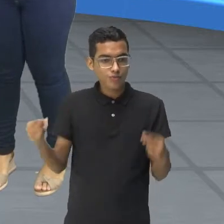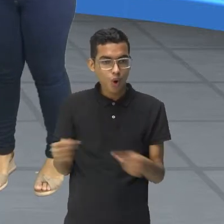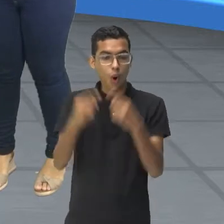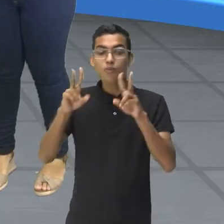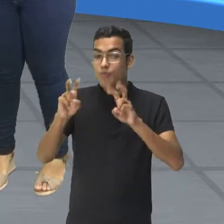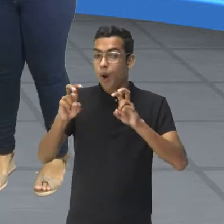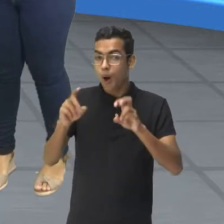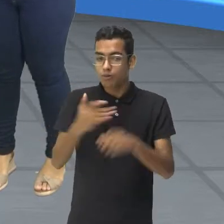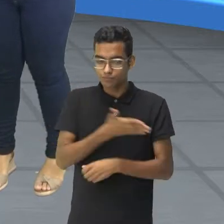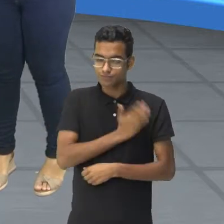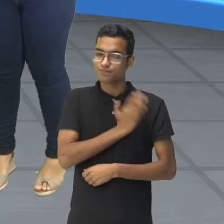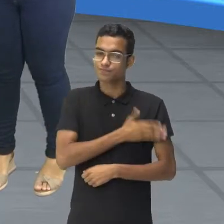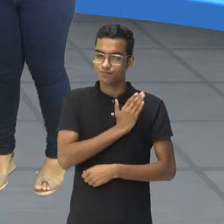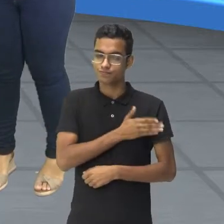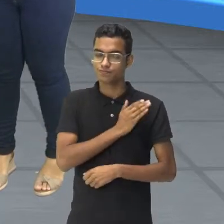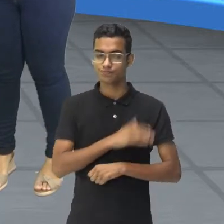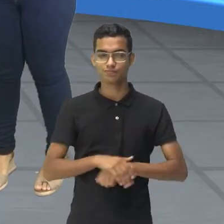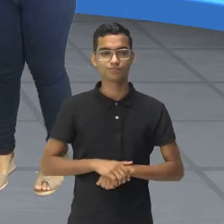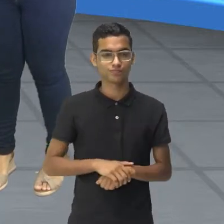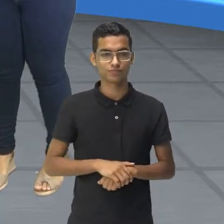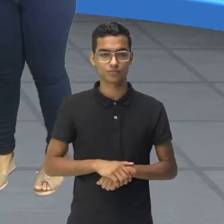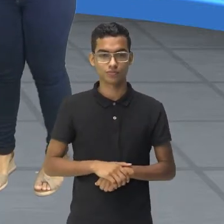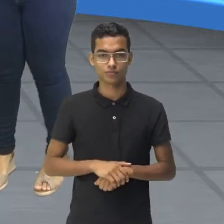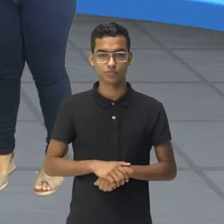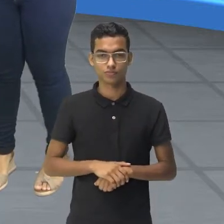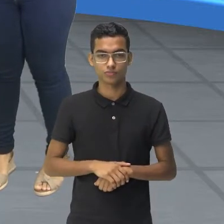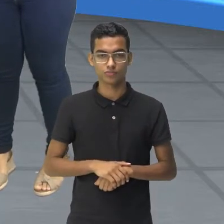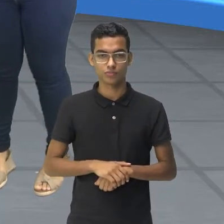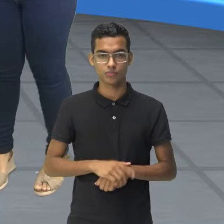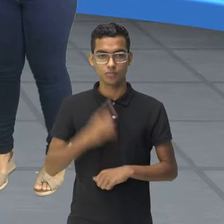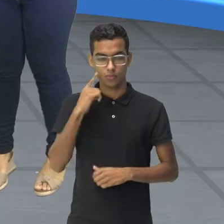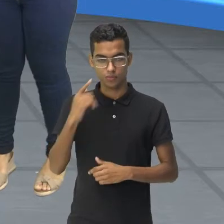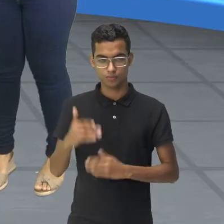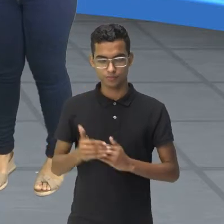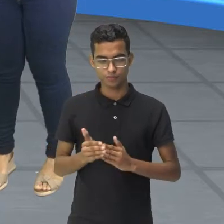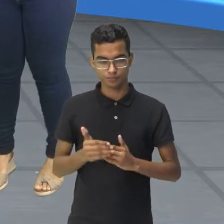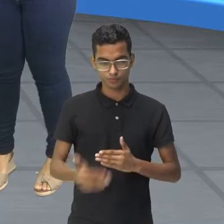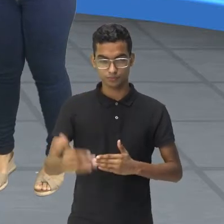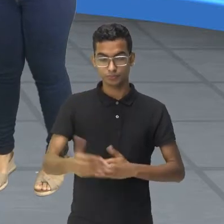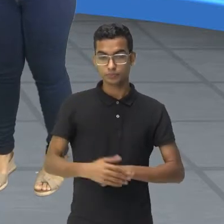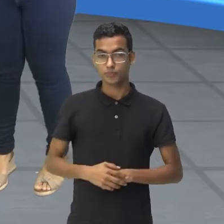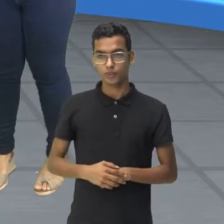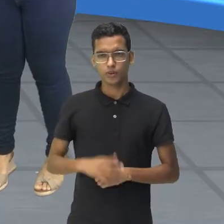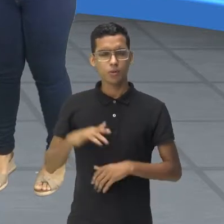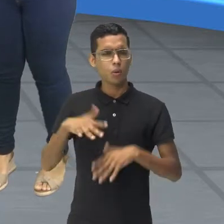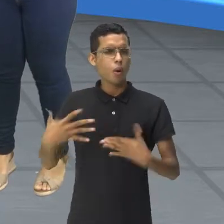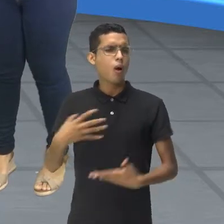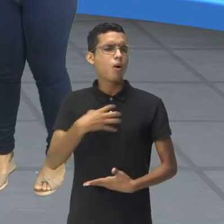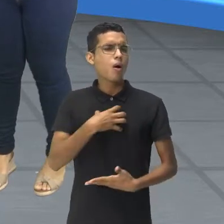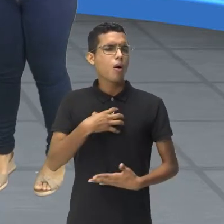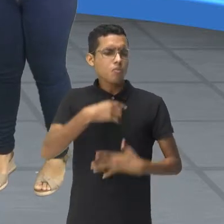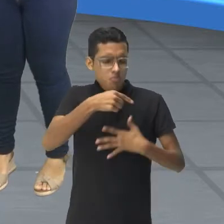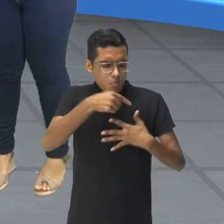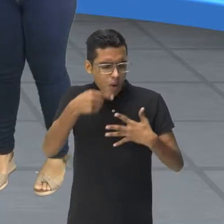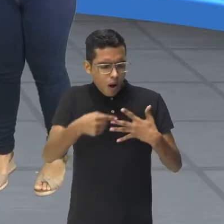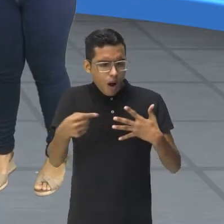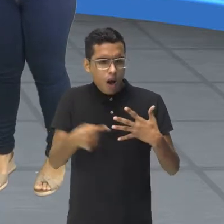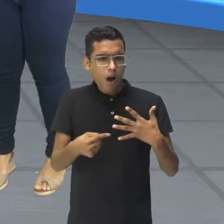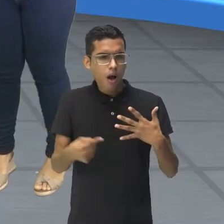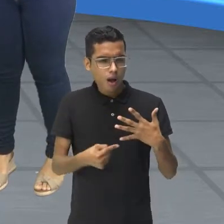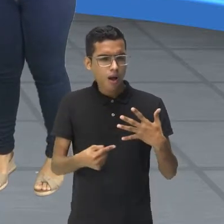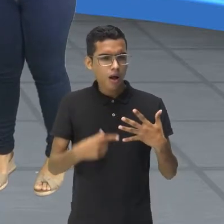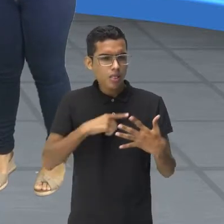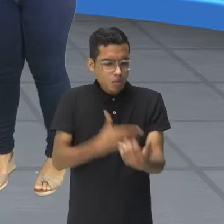Ao nosso coração, tá bom? E vamos prosseguir. E aí, quais seriam os sintomas dessa pressão